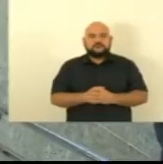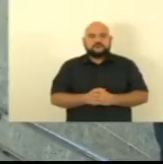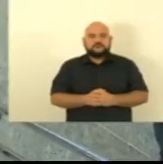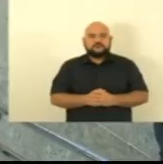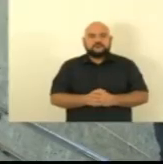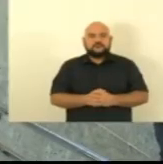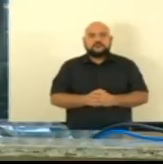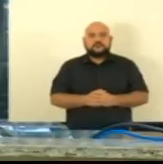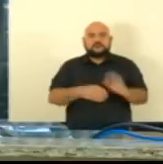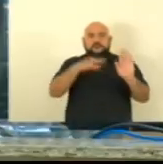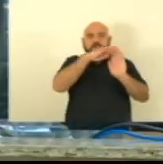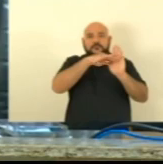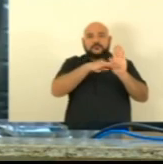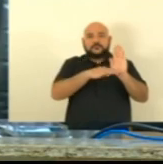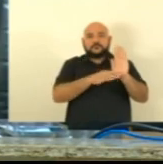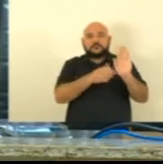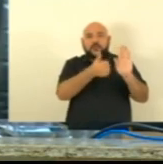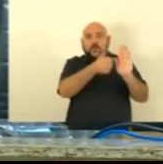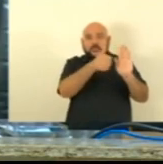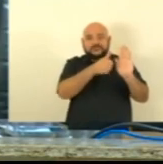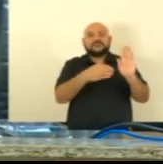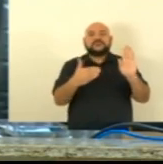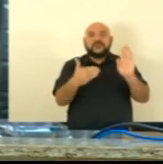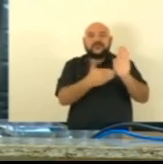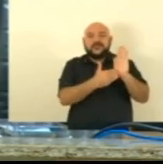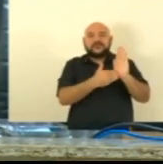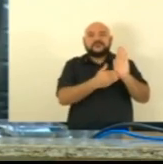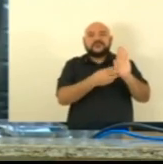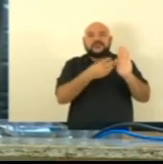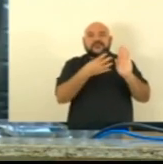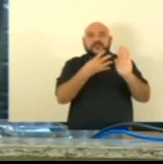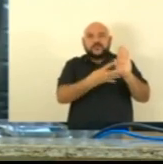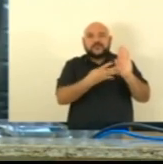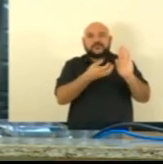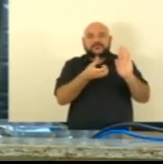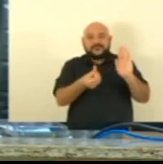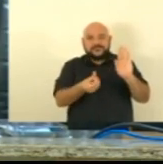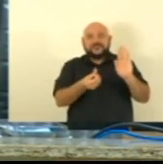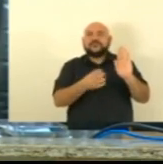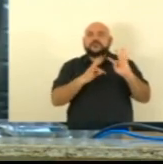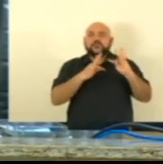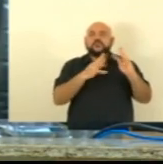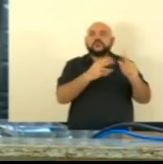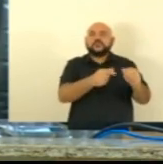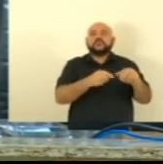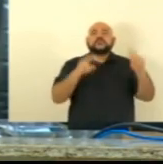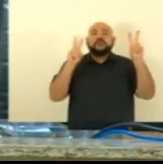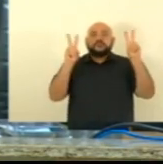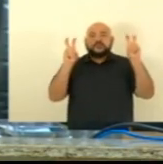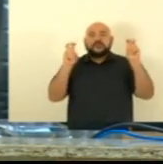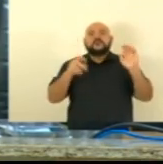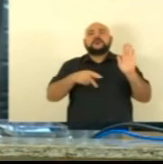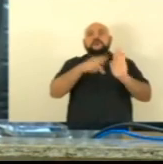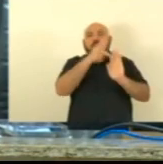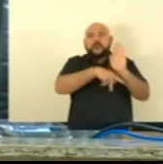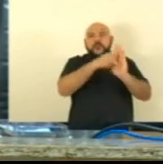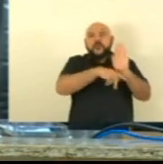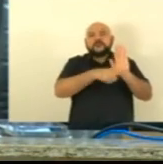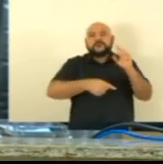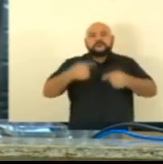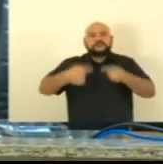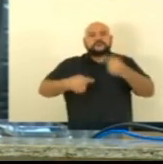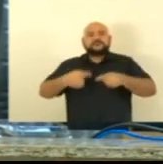Do item 11 até o item 46, tratam-se de projetos em discussão especial